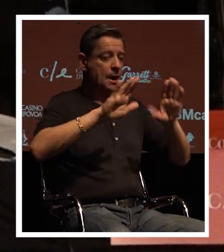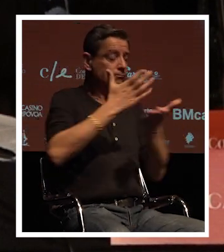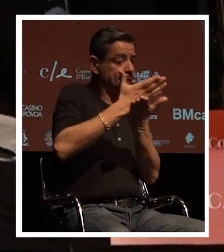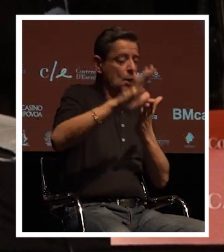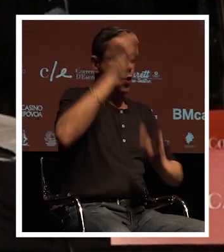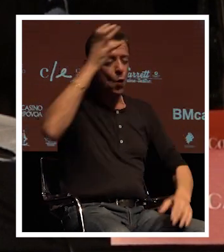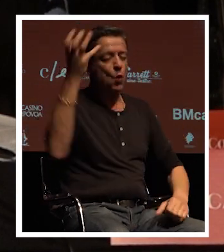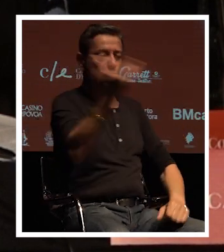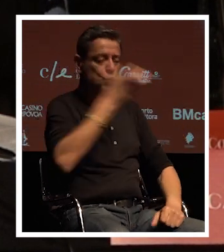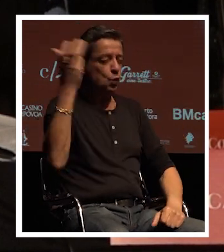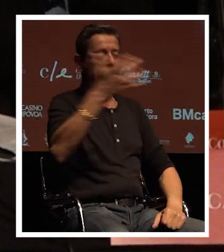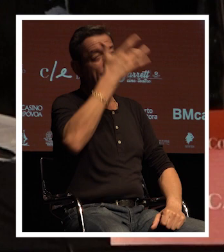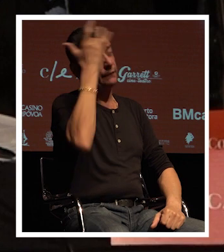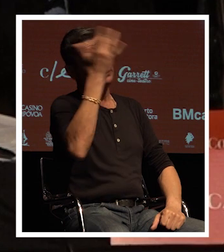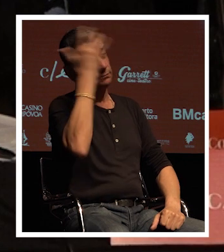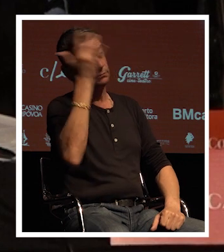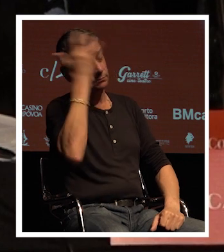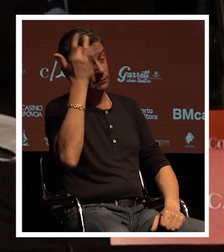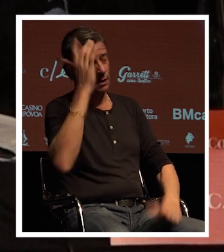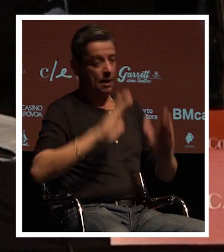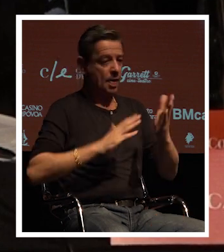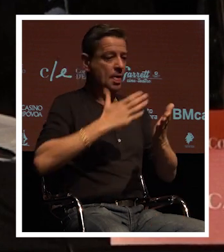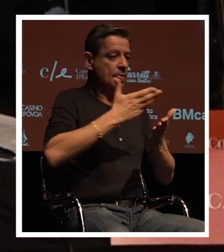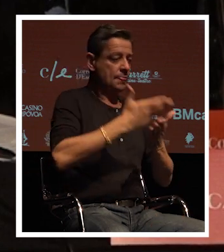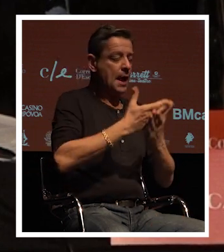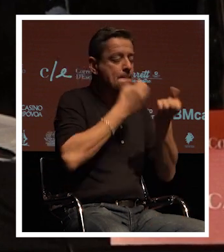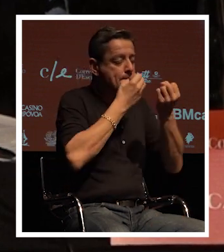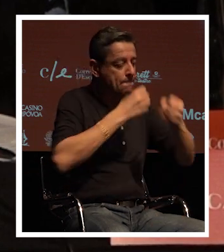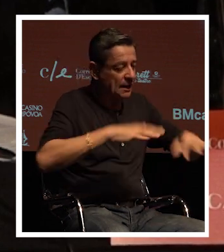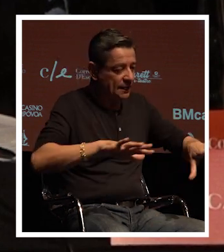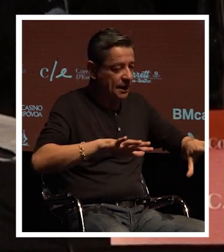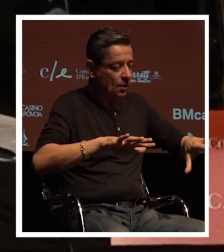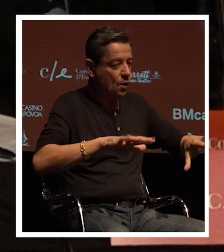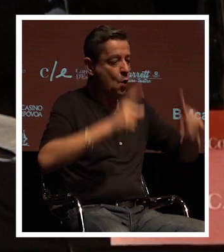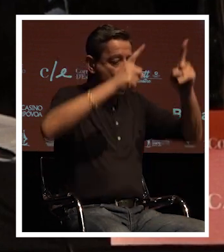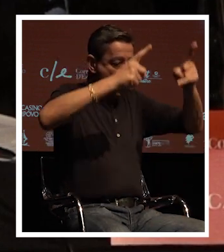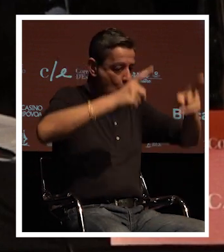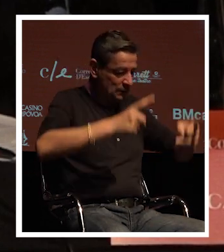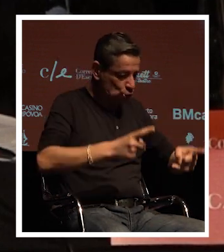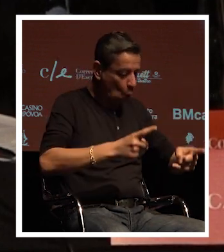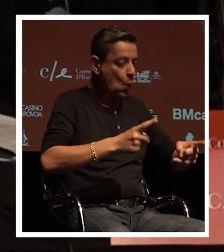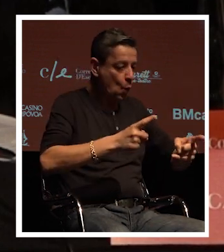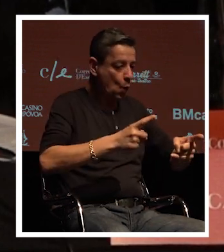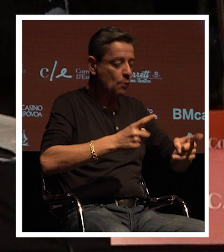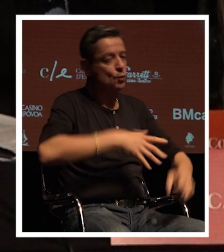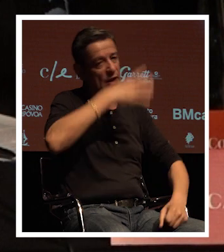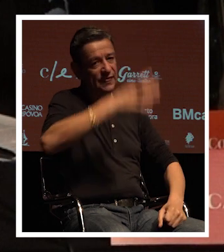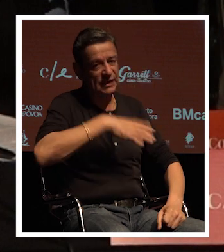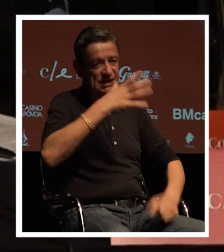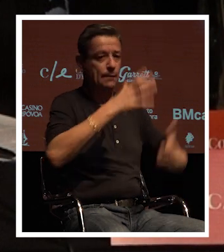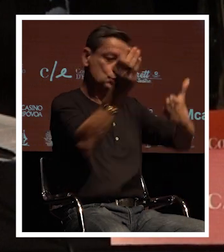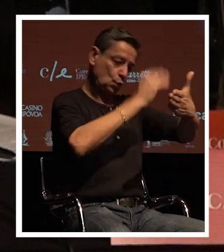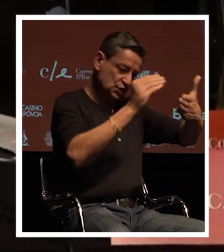por uma cultura de cancelamento que aparentemente bem intencionada perdeu o bom senso e começou a condicionar o que dizemos